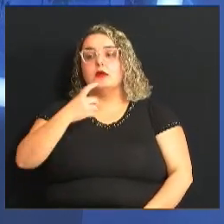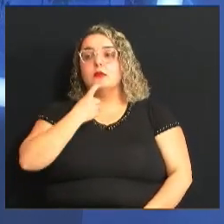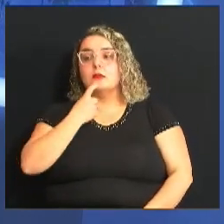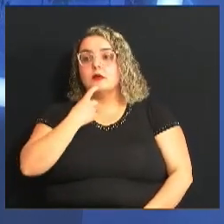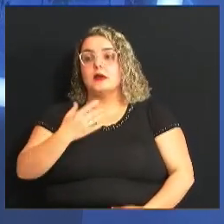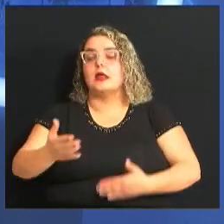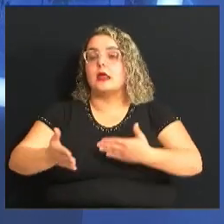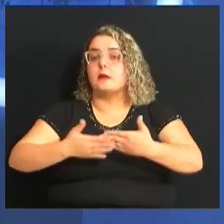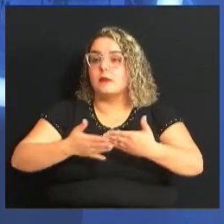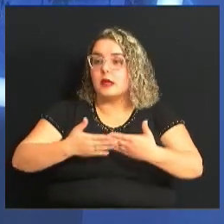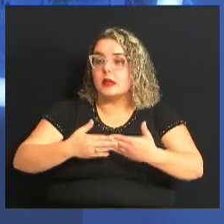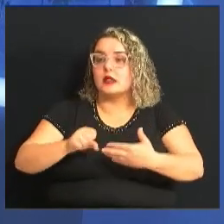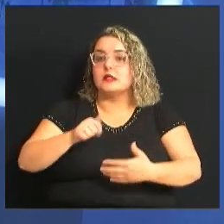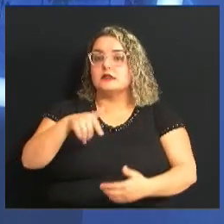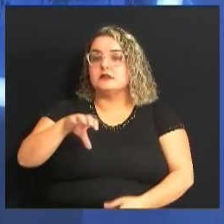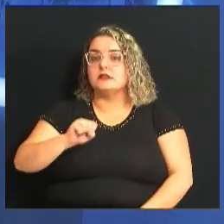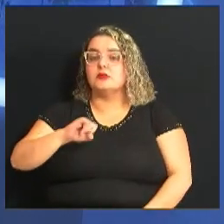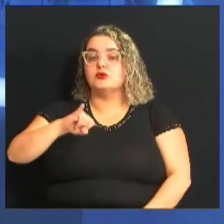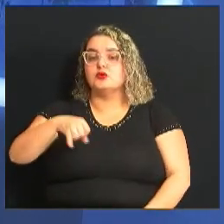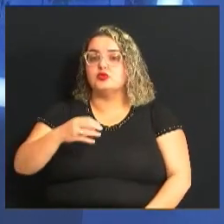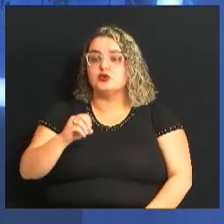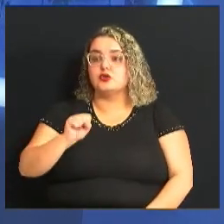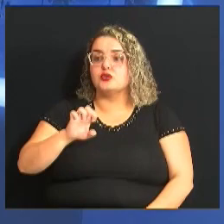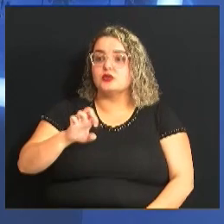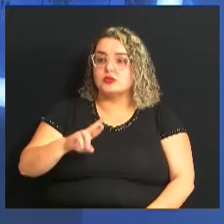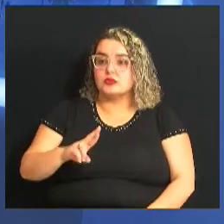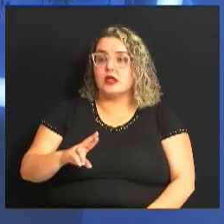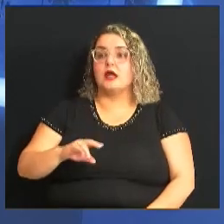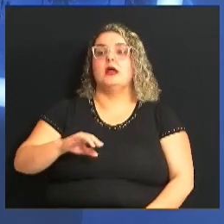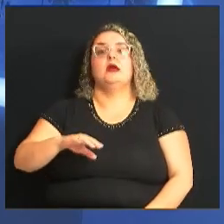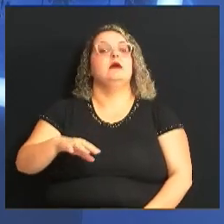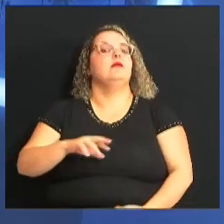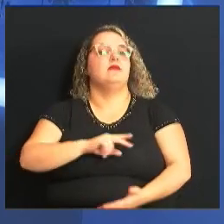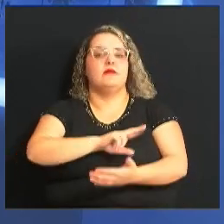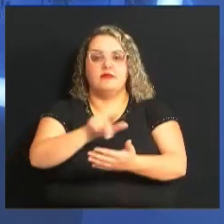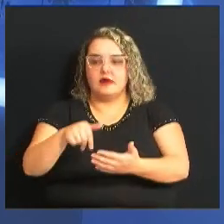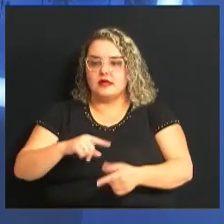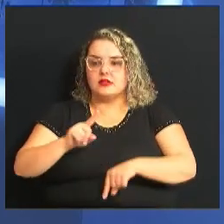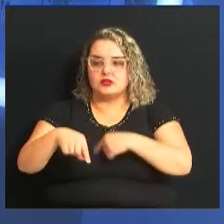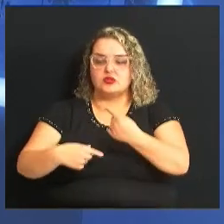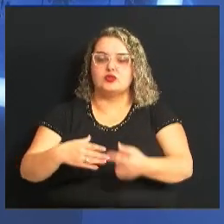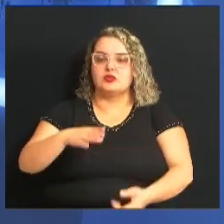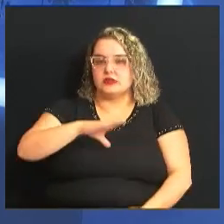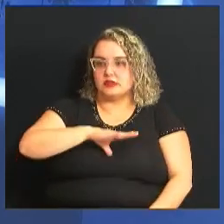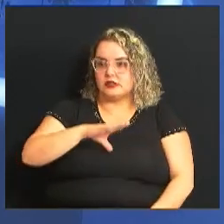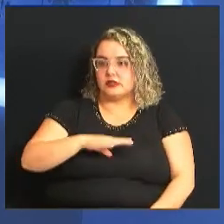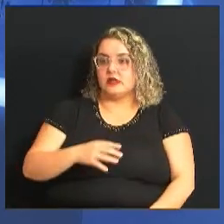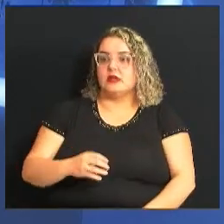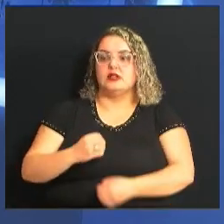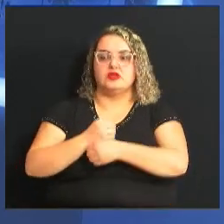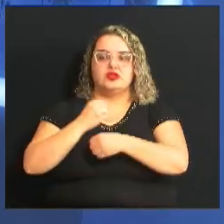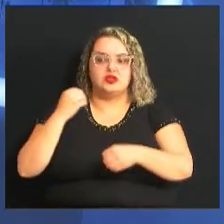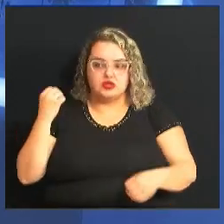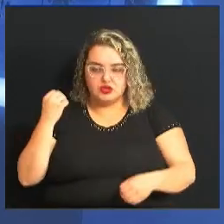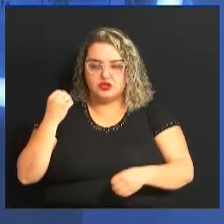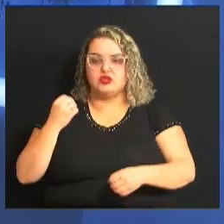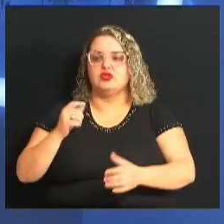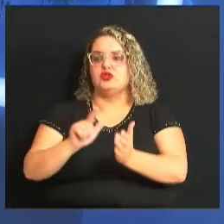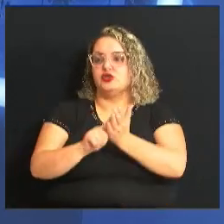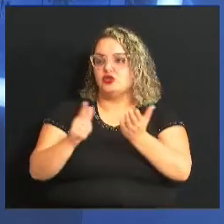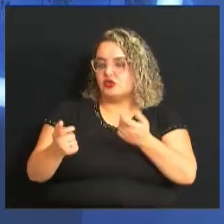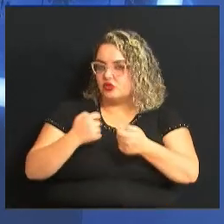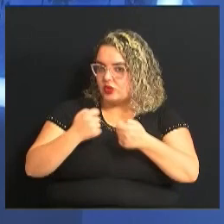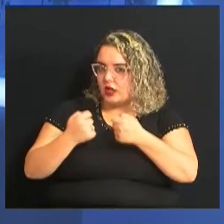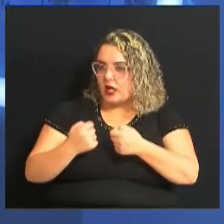Preto, São José do Rio Preto, São José dos Campos e Sorocaba. Já os estágios na área de engenharia, jornalismo e